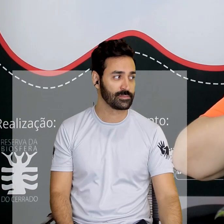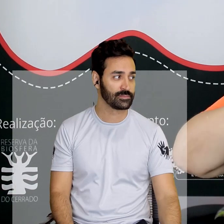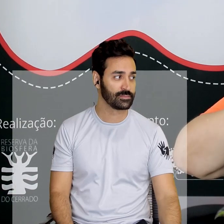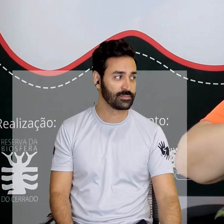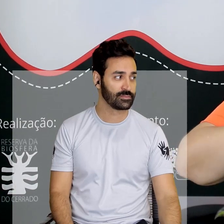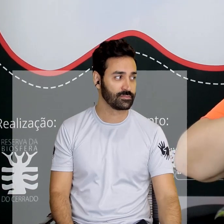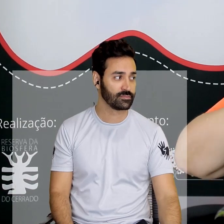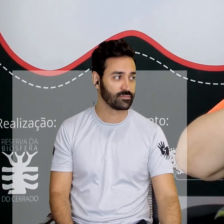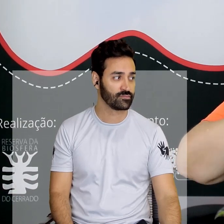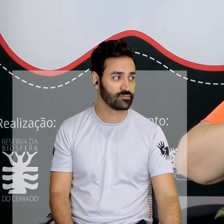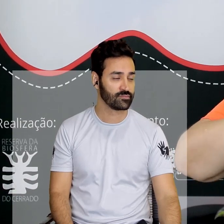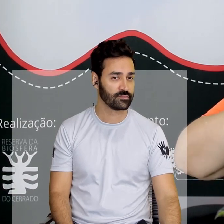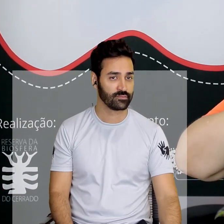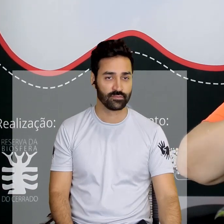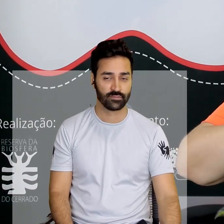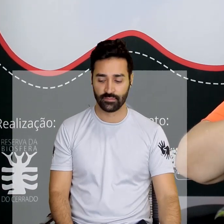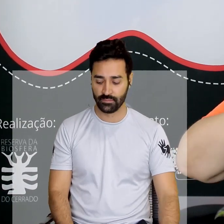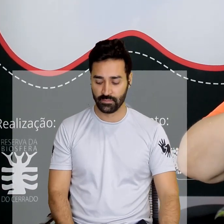Devagar.